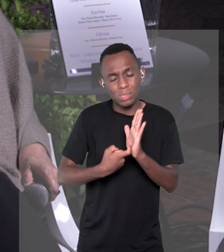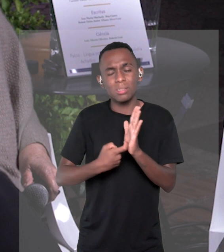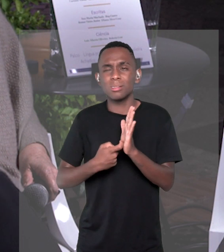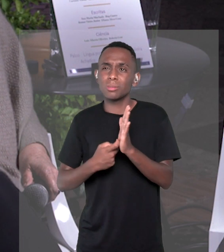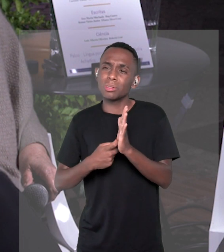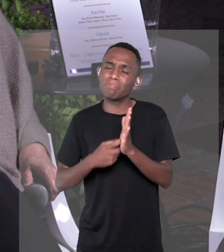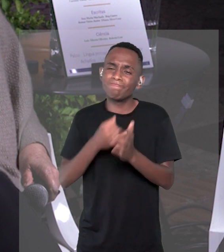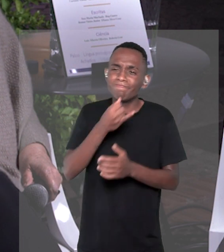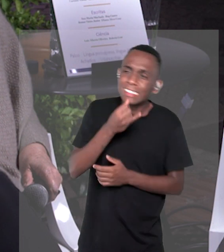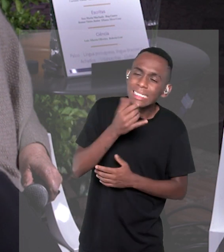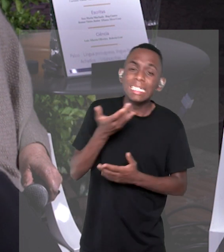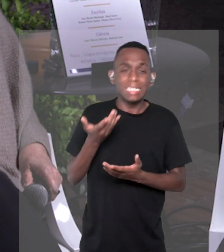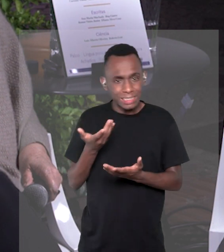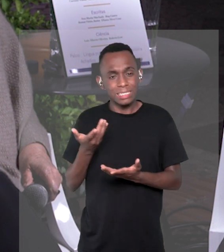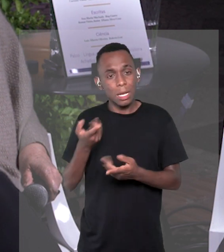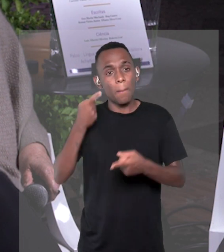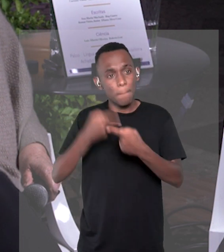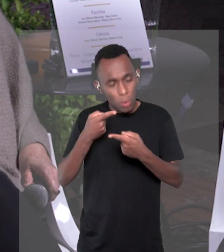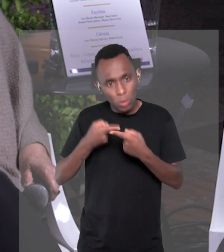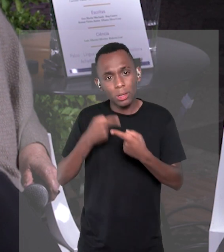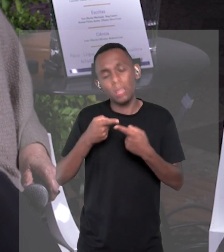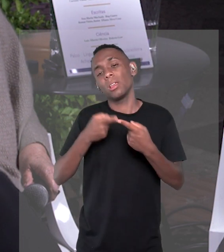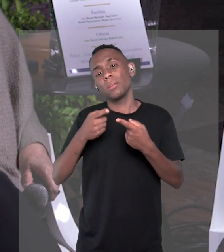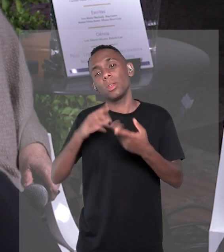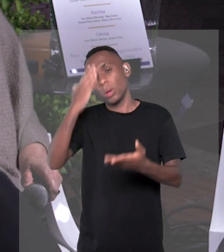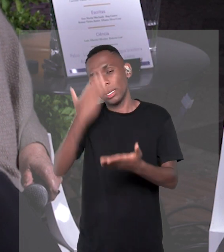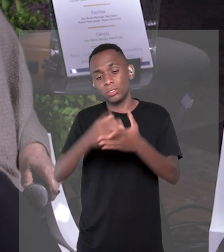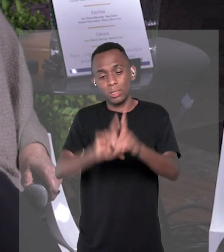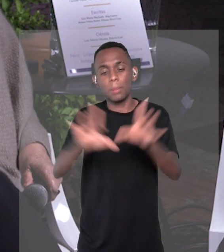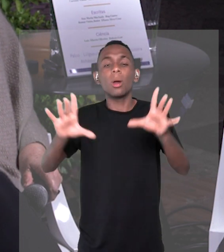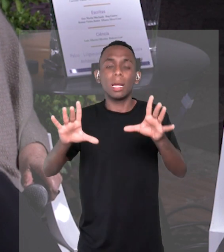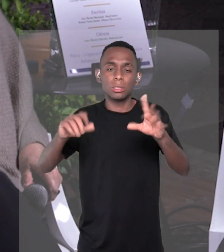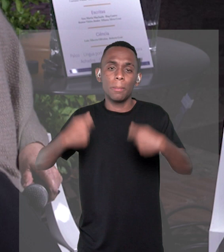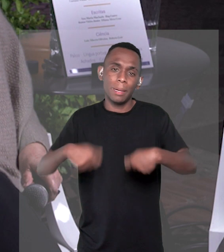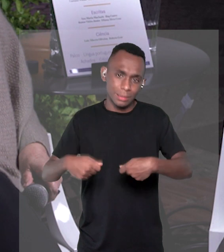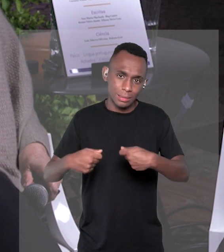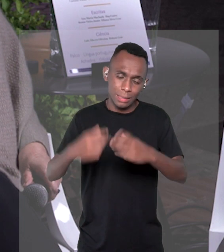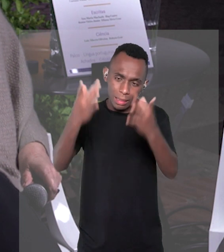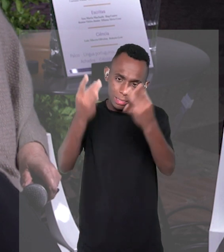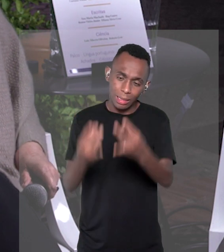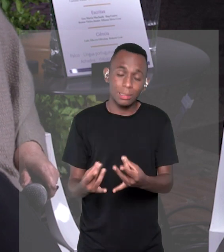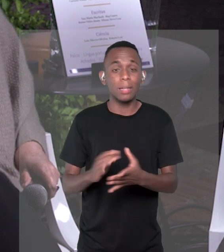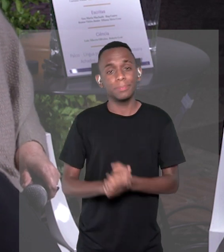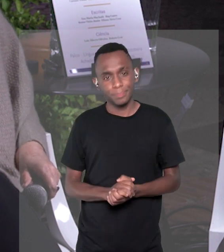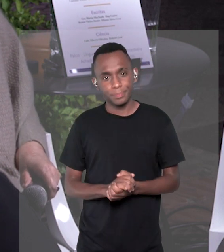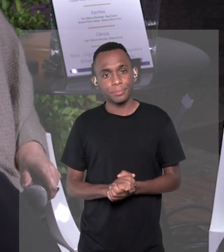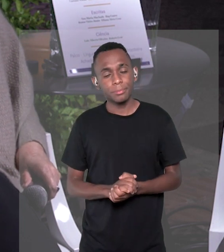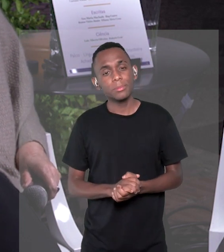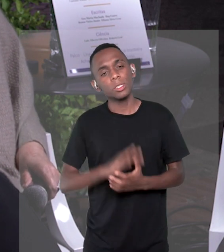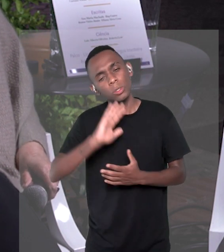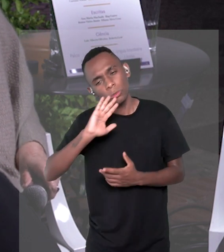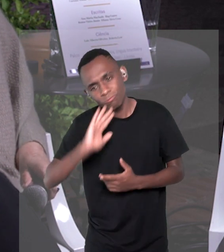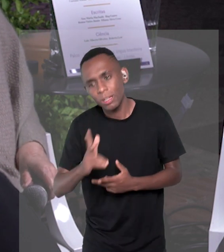artigo era mais ranzinza ou mais amargurado do que eu acho que a democracia tem